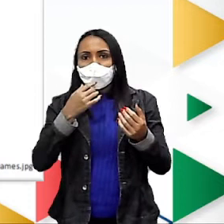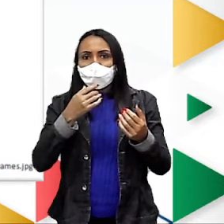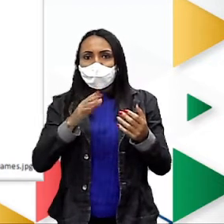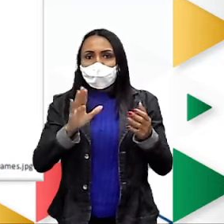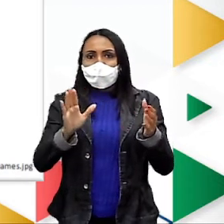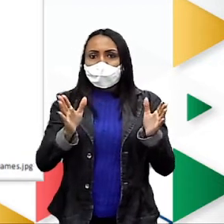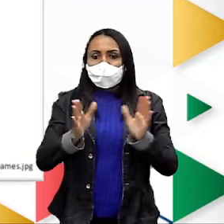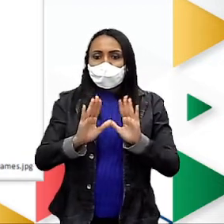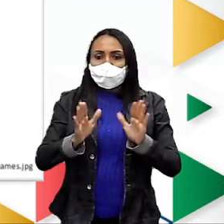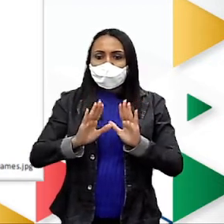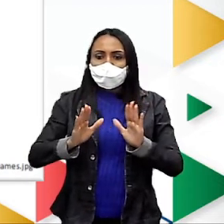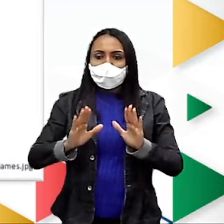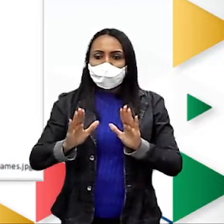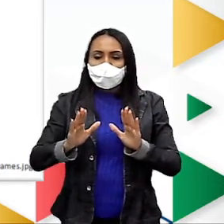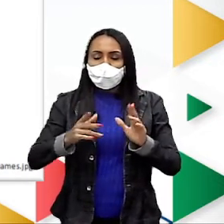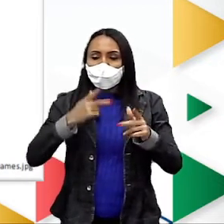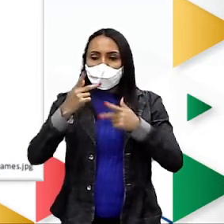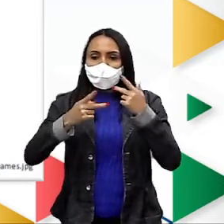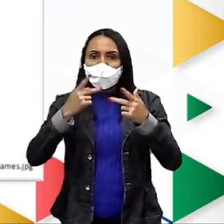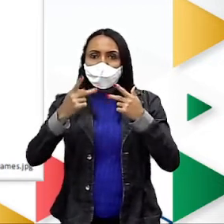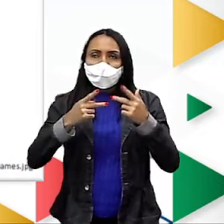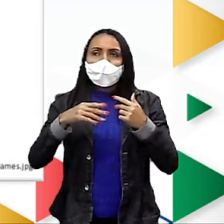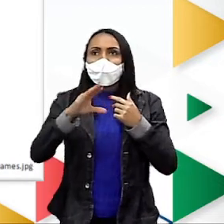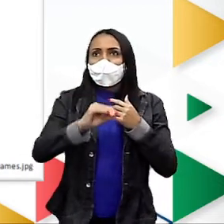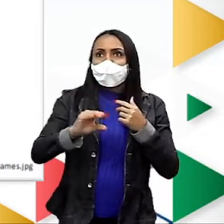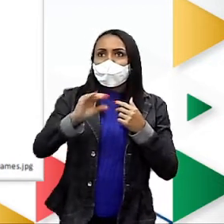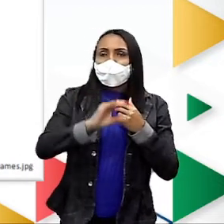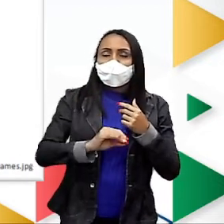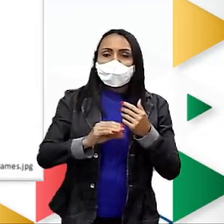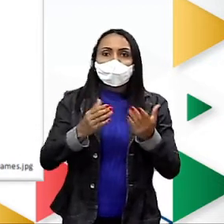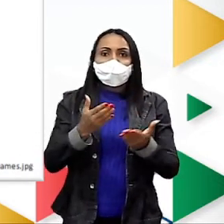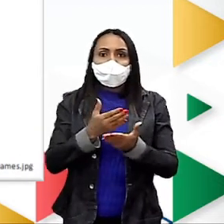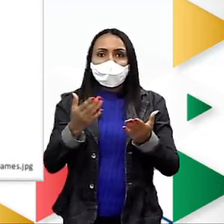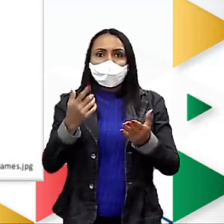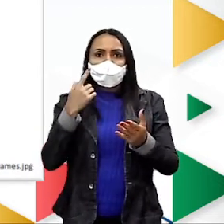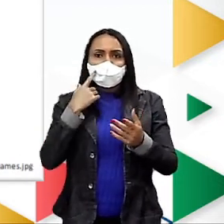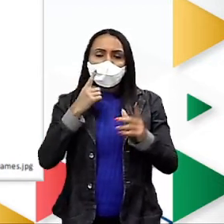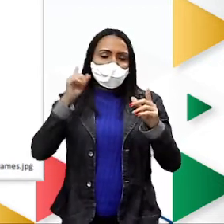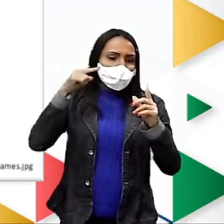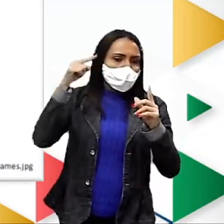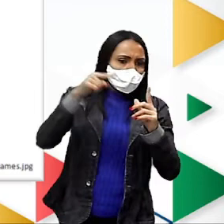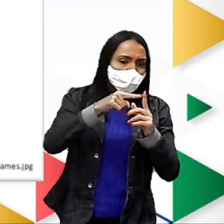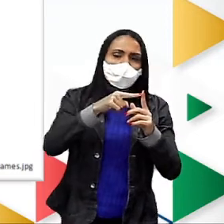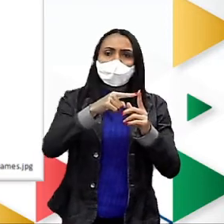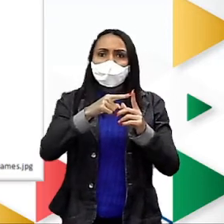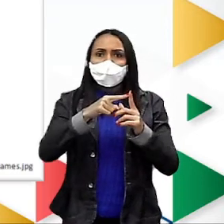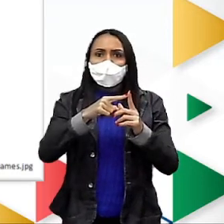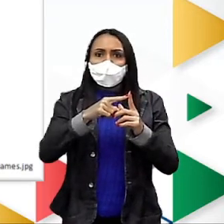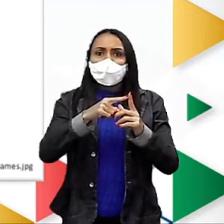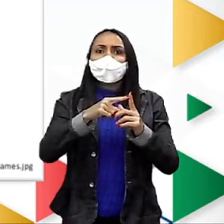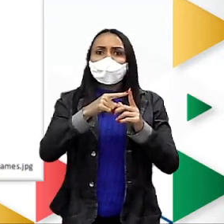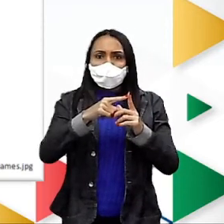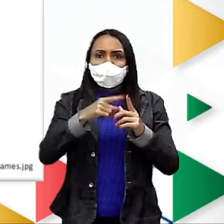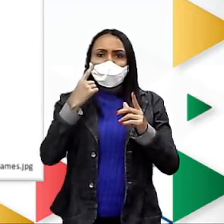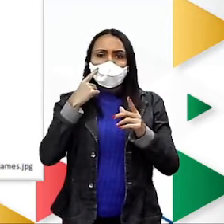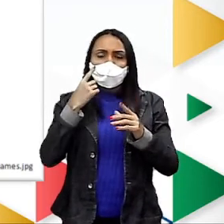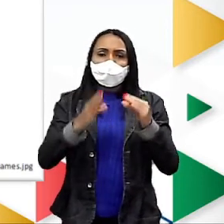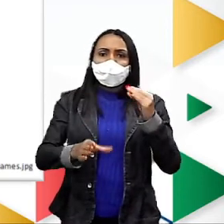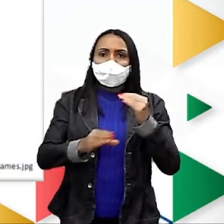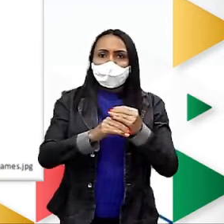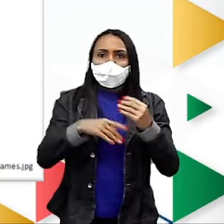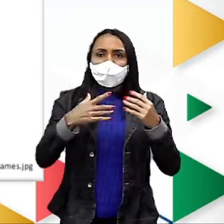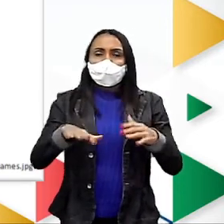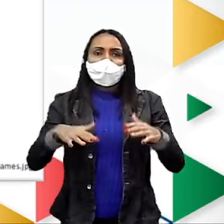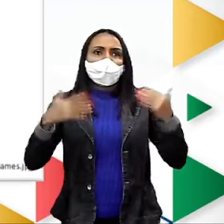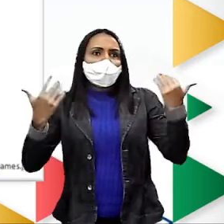seja prolixo, fale muito com poucas palavras, vá direto ao ponto, não vá cansar a sua plateia, aquele